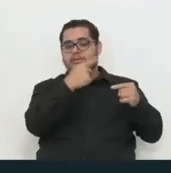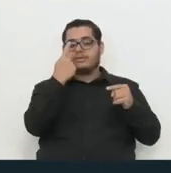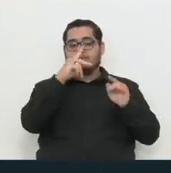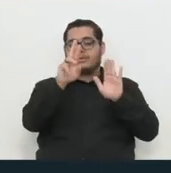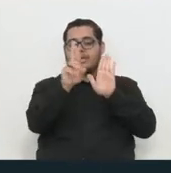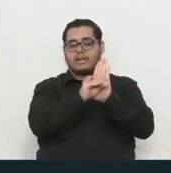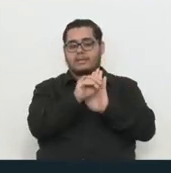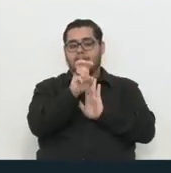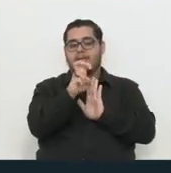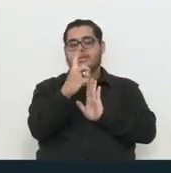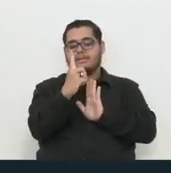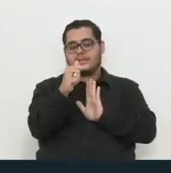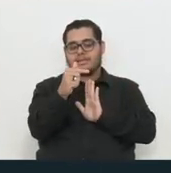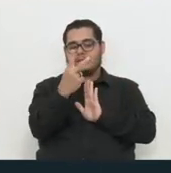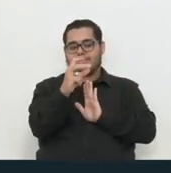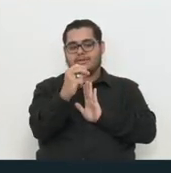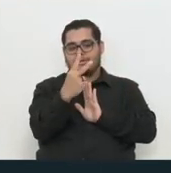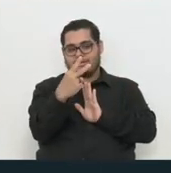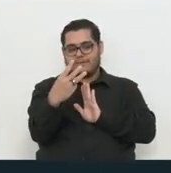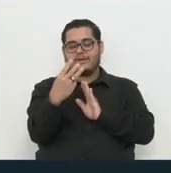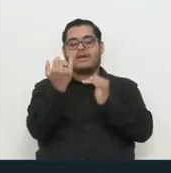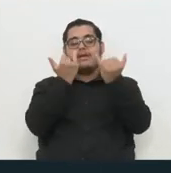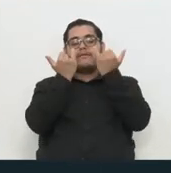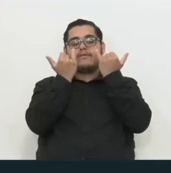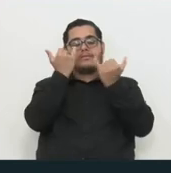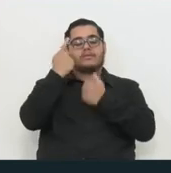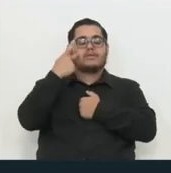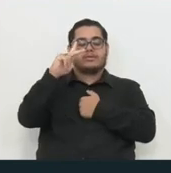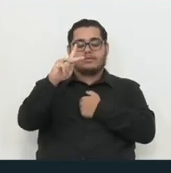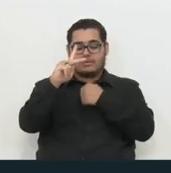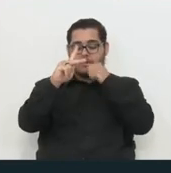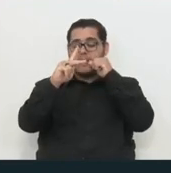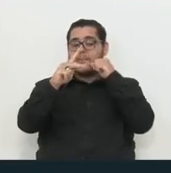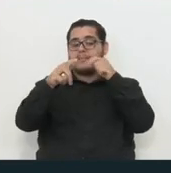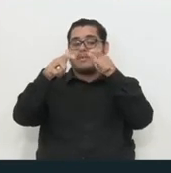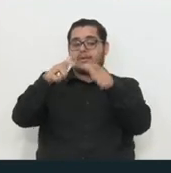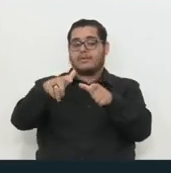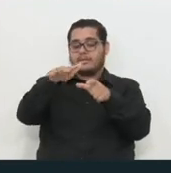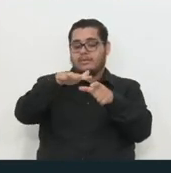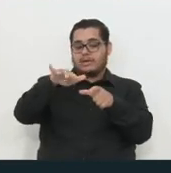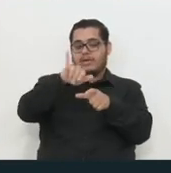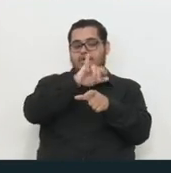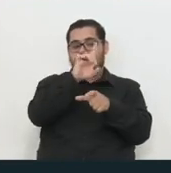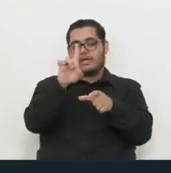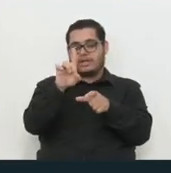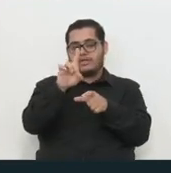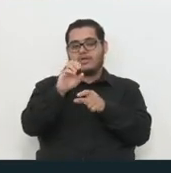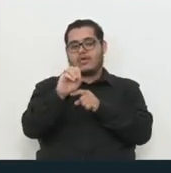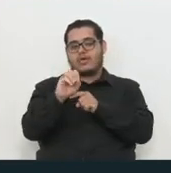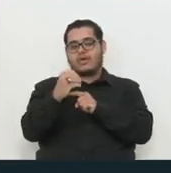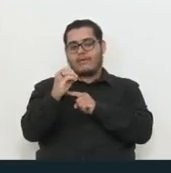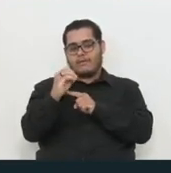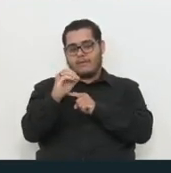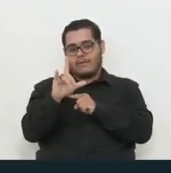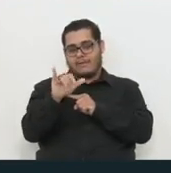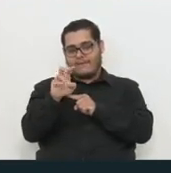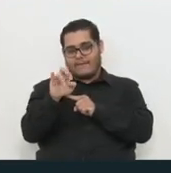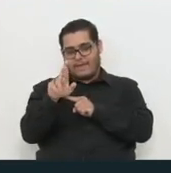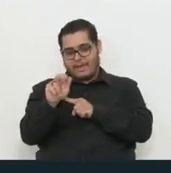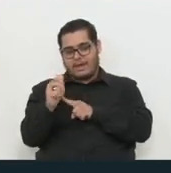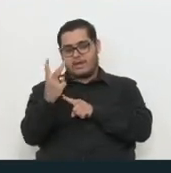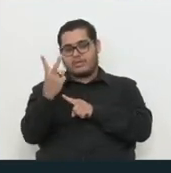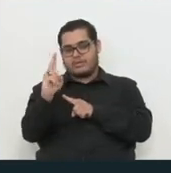2023 informações sobre o loteamento denominado Jardim das Oliveiras 2 autor Vereador Wesley casa forte